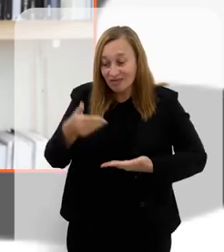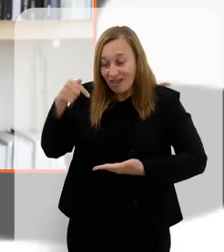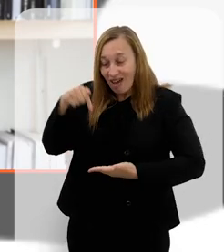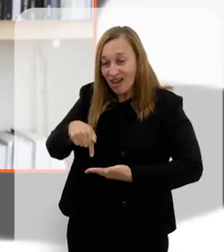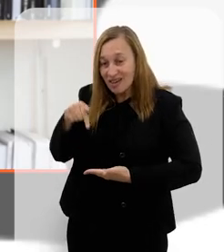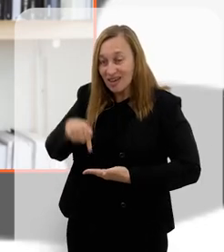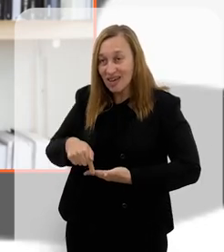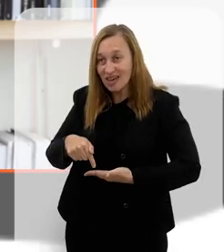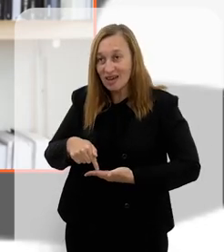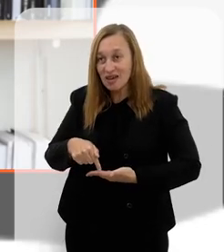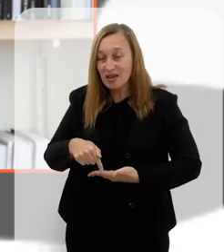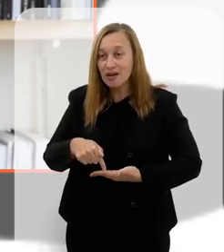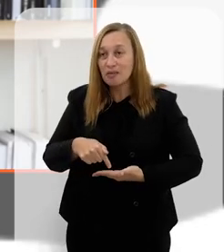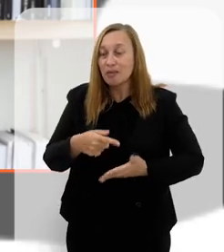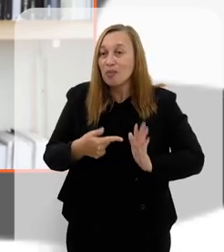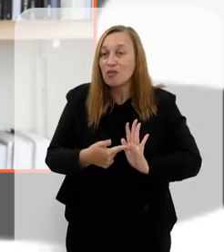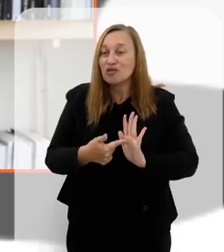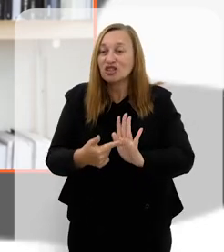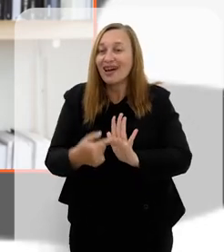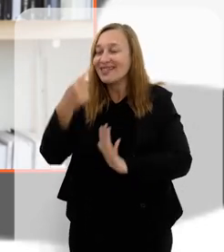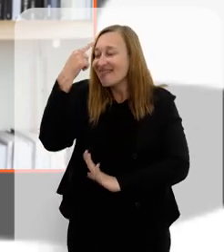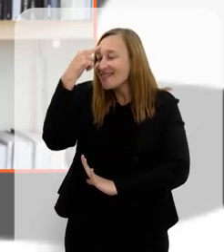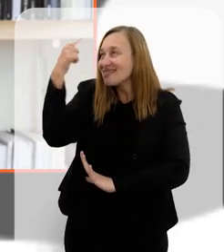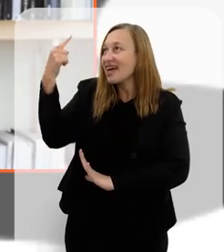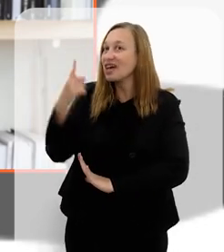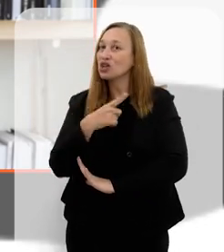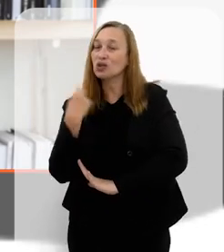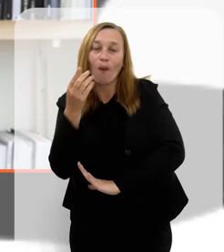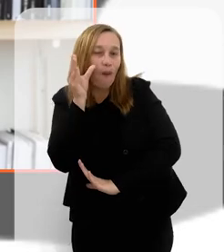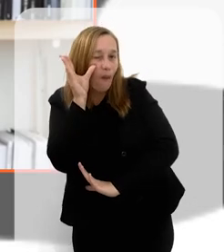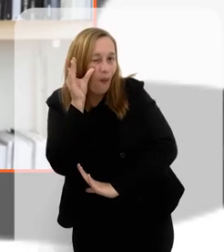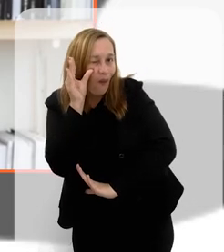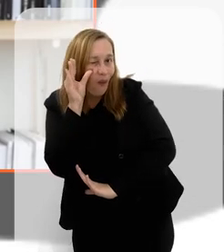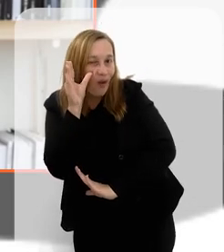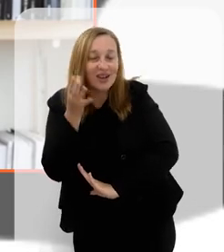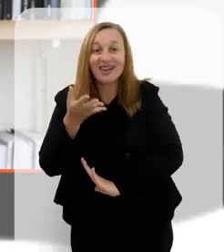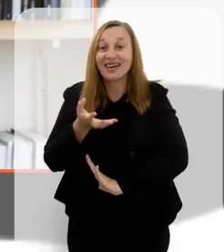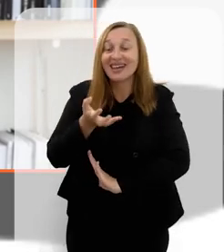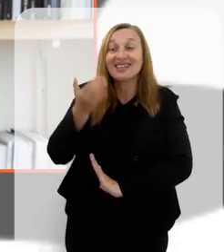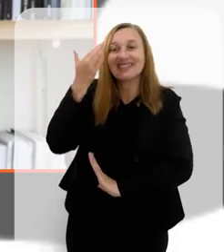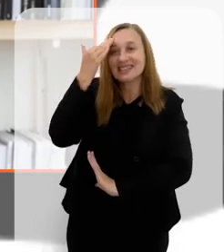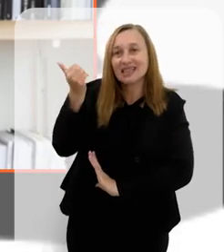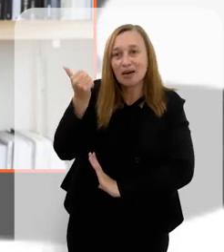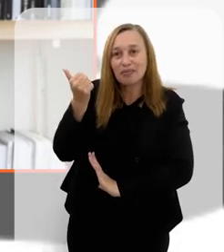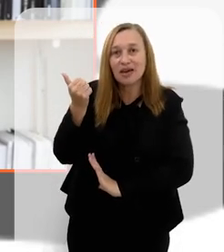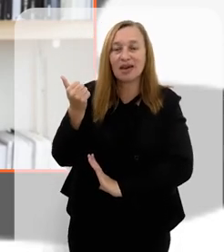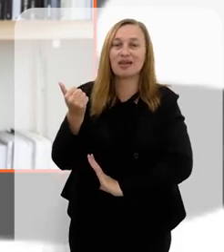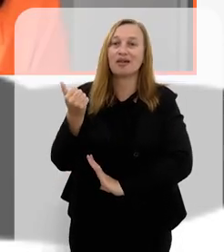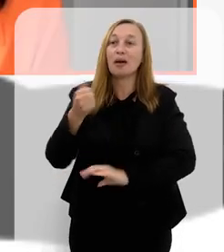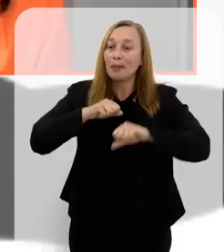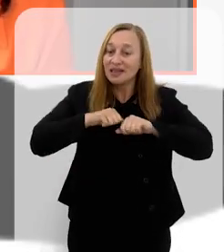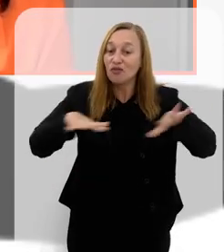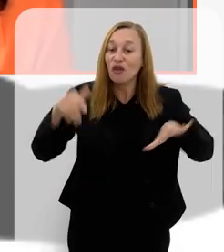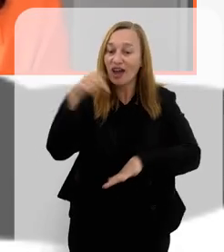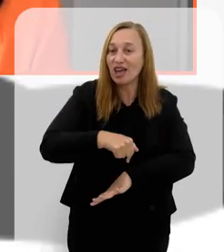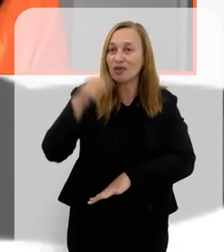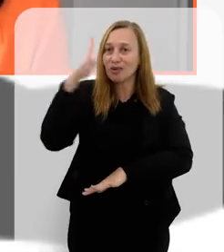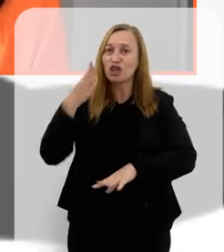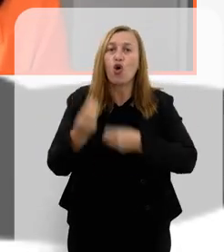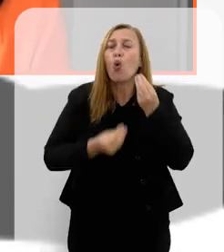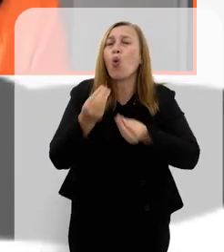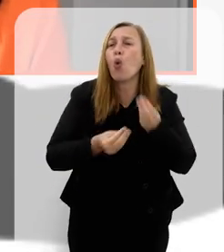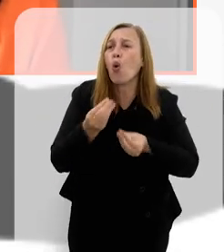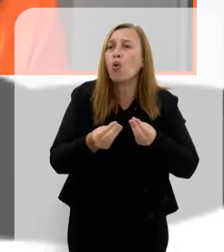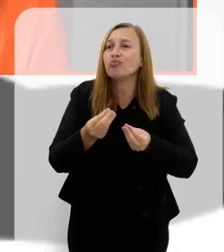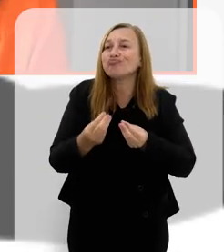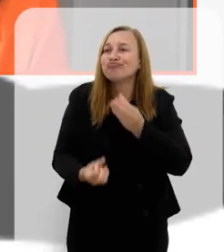ilustre presença, justamente para trazer essa ideia que nós estamos super curiosos, querendo saber, para replicar